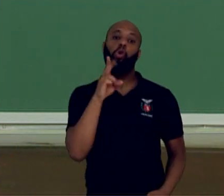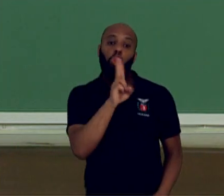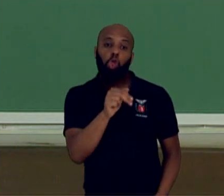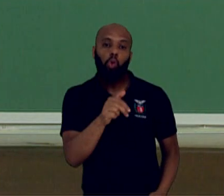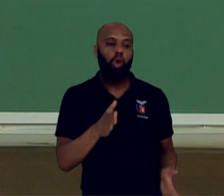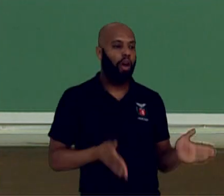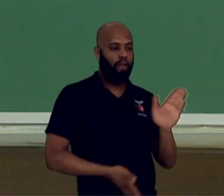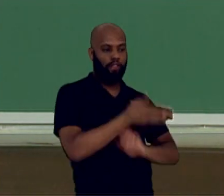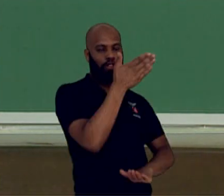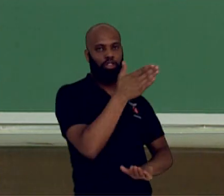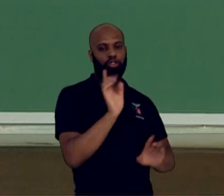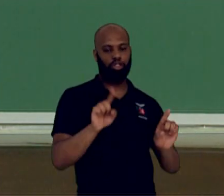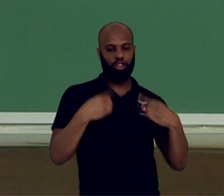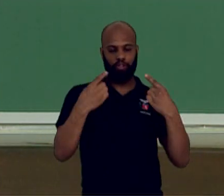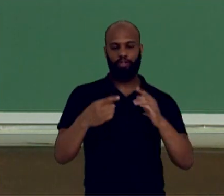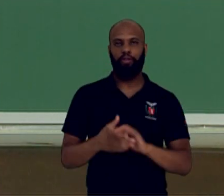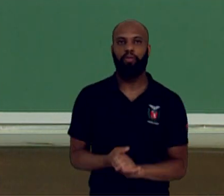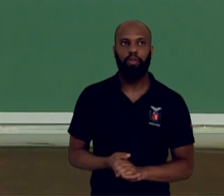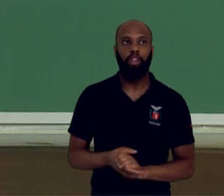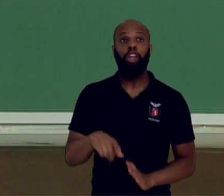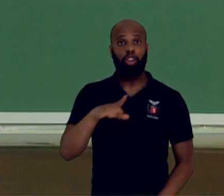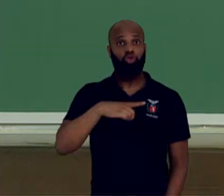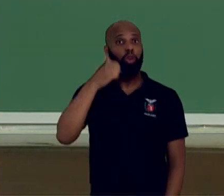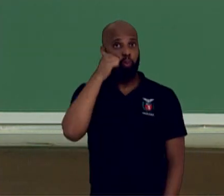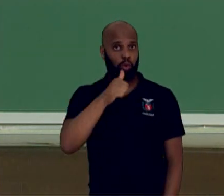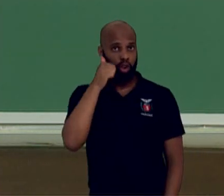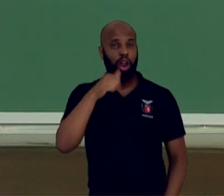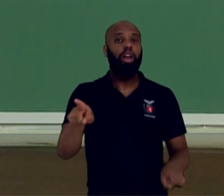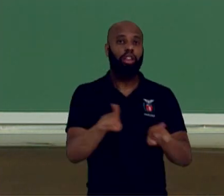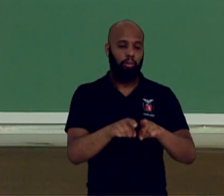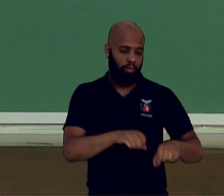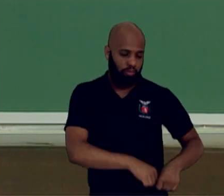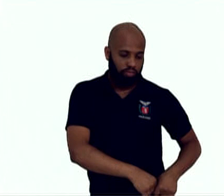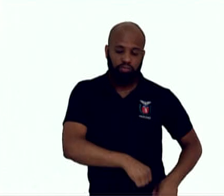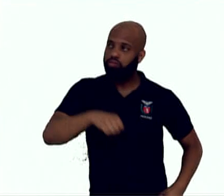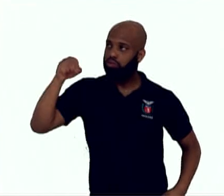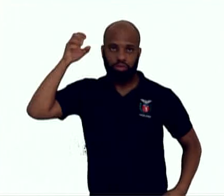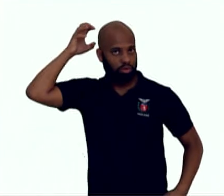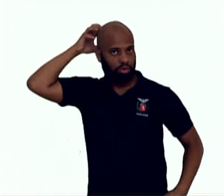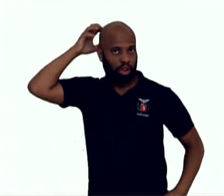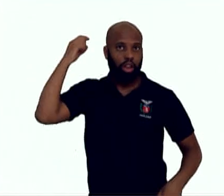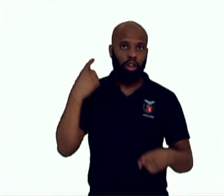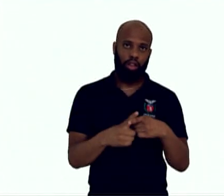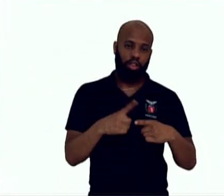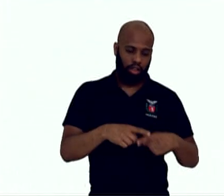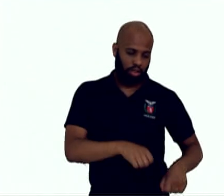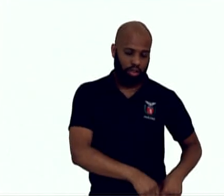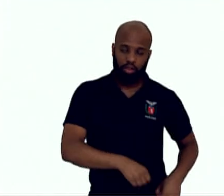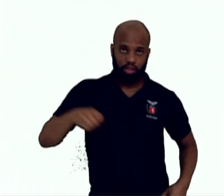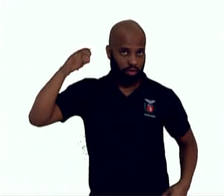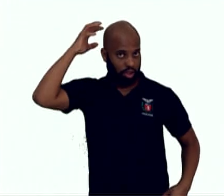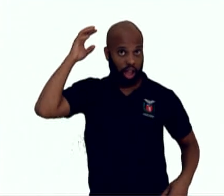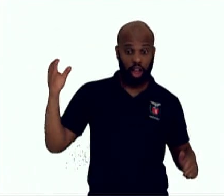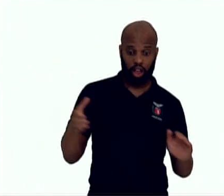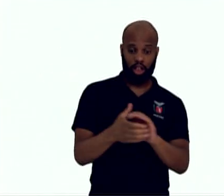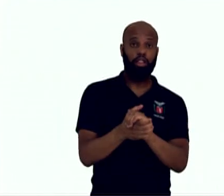desafio. Haviam mulheres samurais, porque afinal de contas esses samurais casavam,